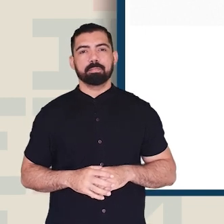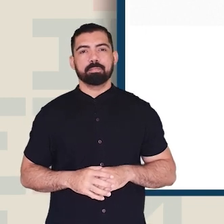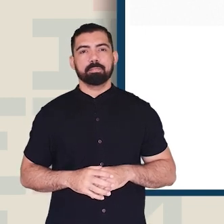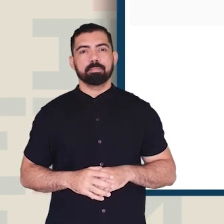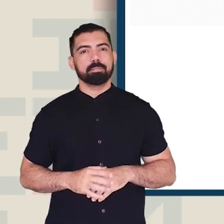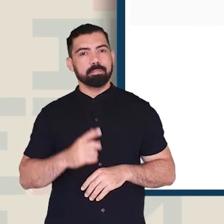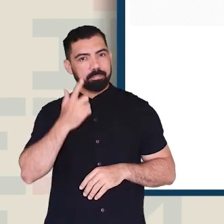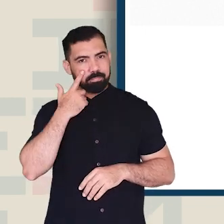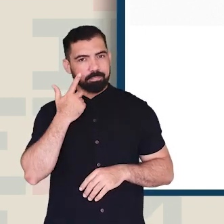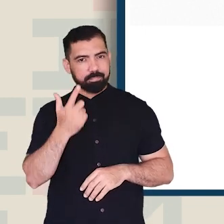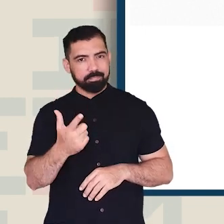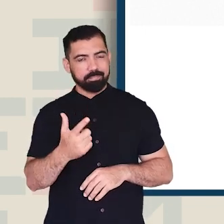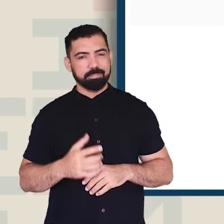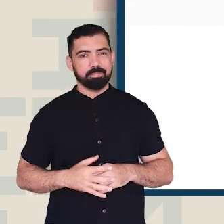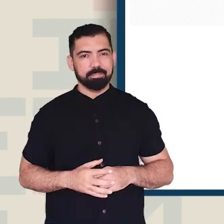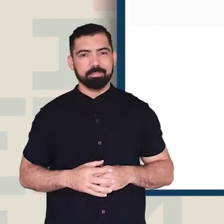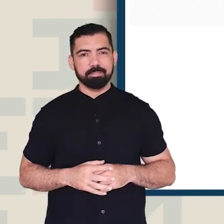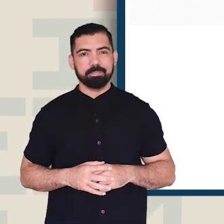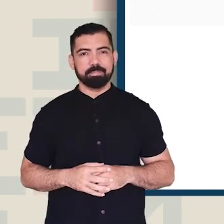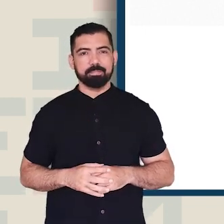Né?